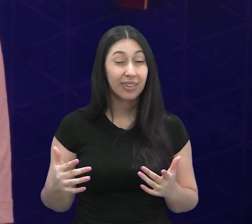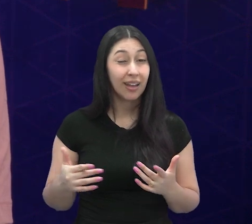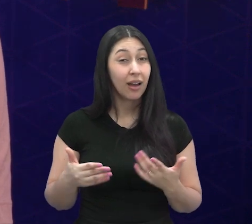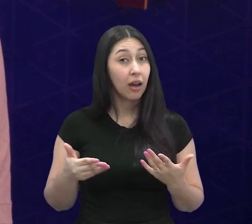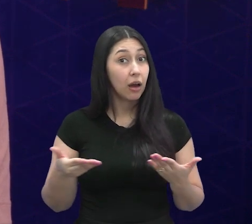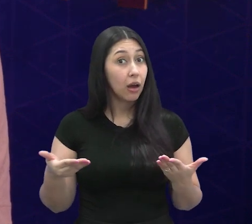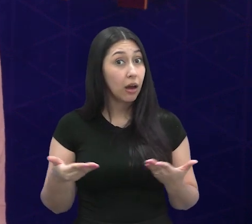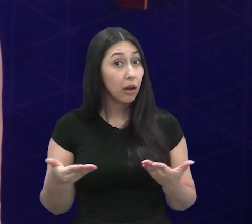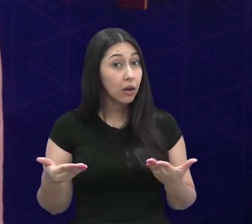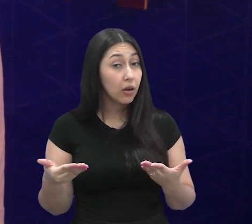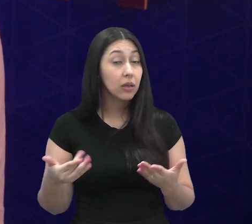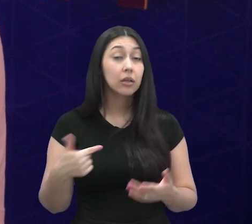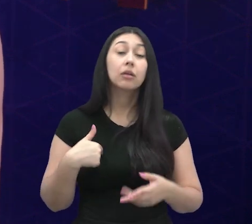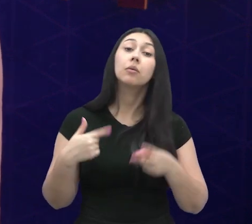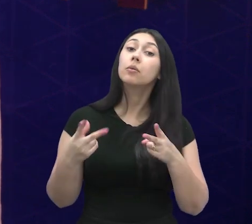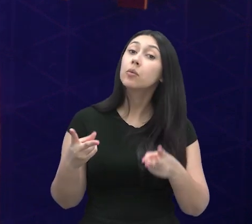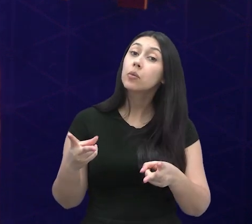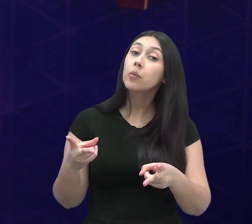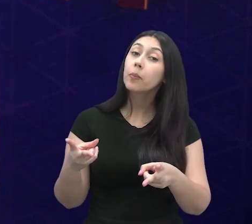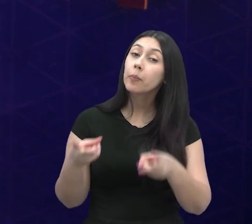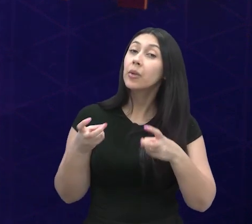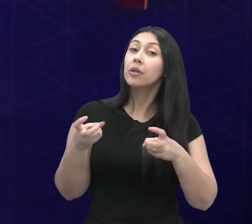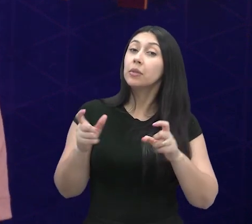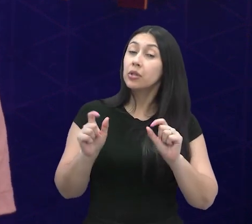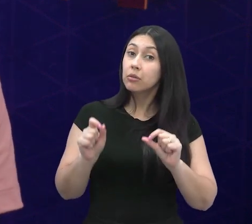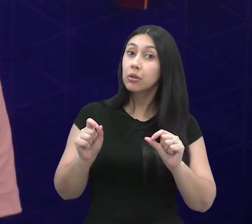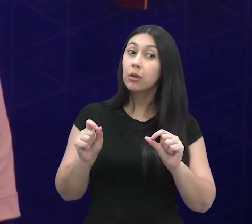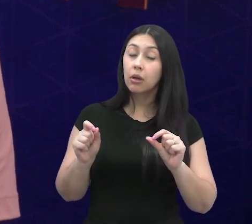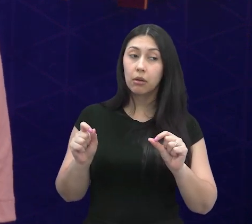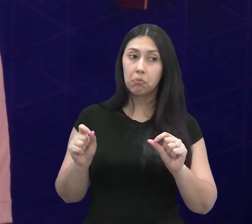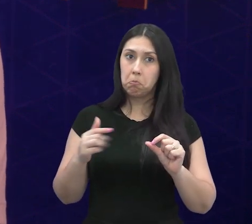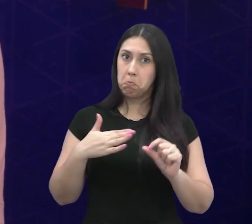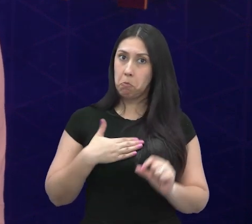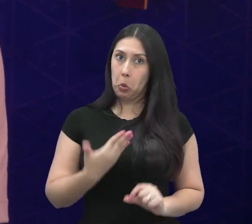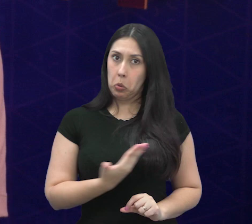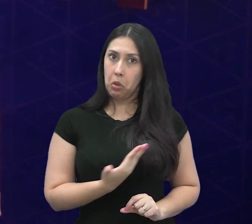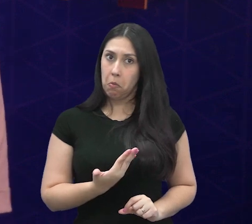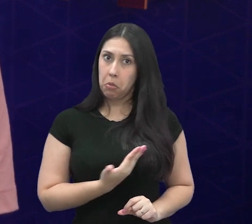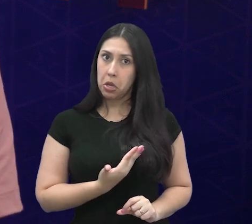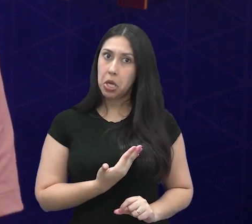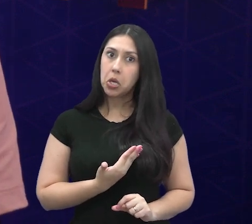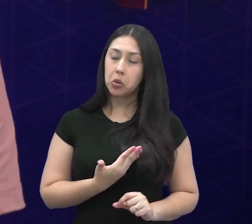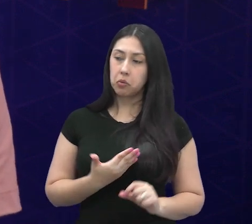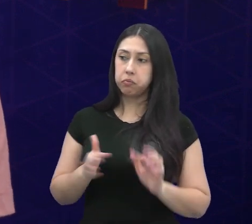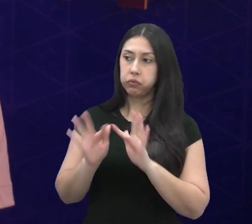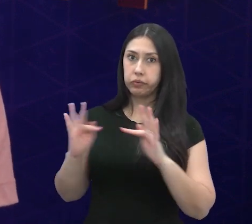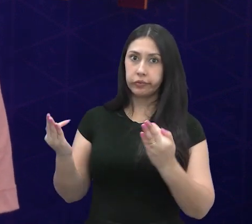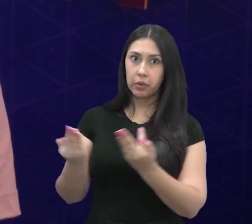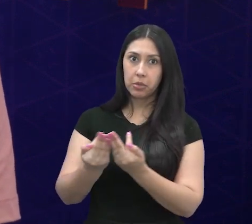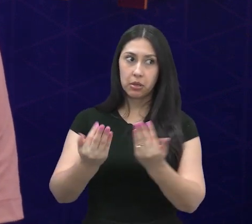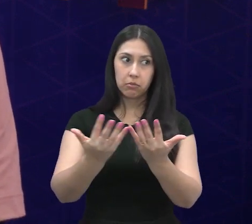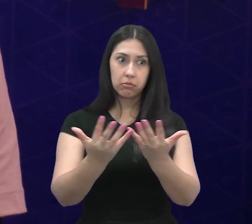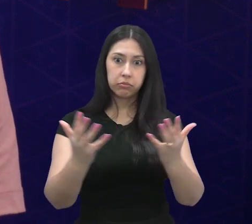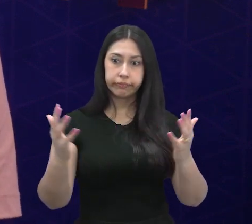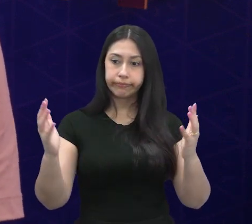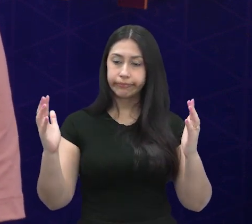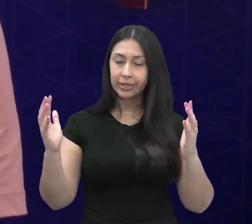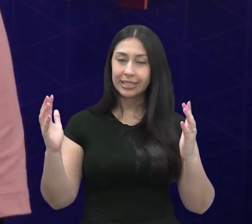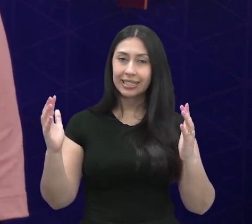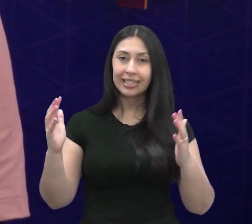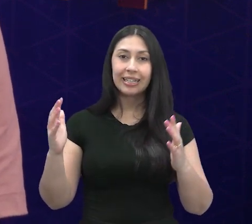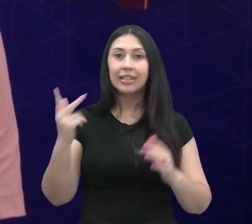que recentemente o que eu tenho percebido no meu círculo, e eu acho que todo mundo em casa vai conhecer alguém